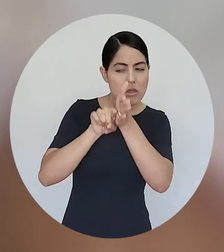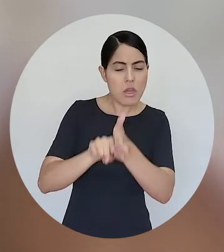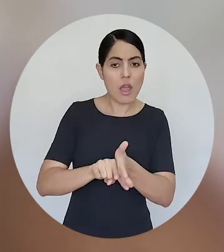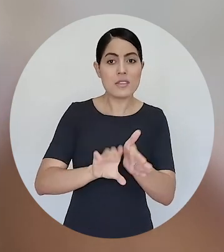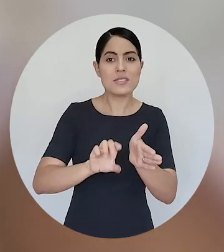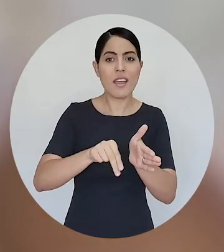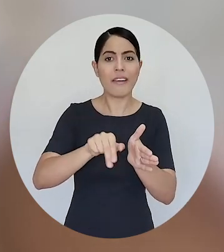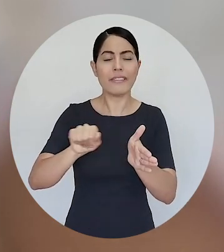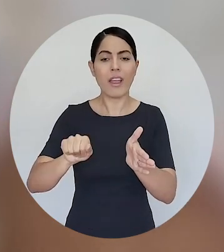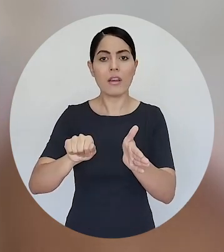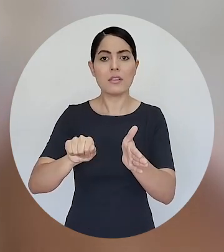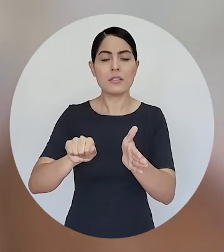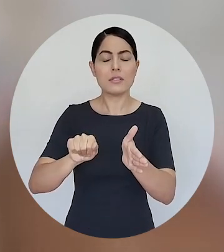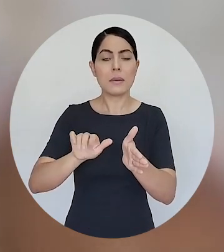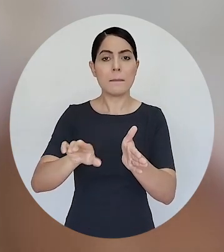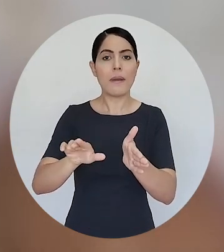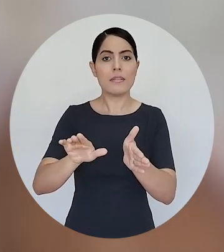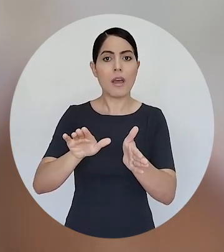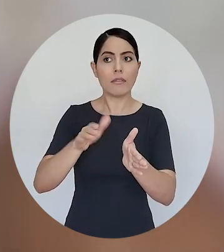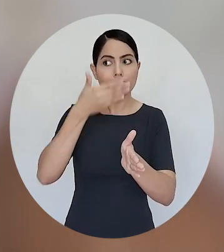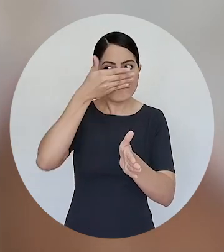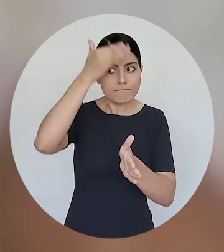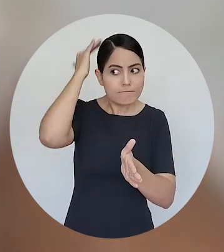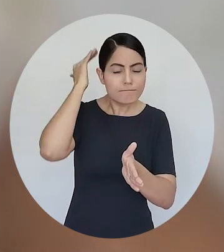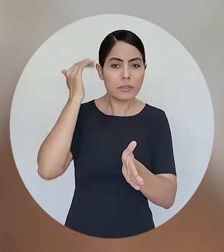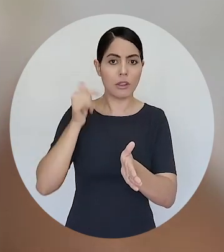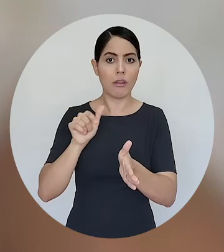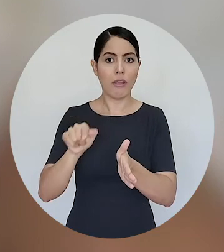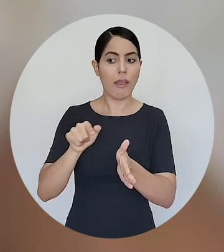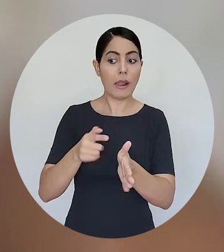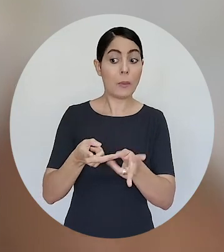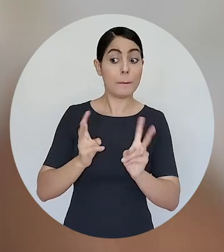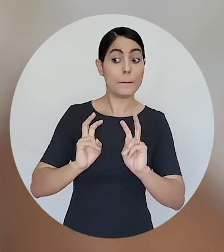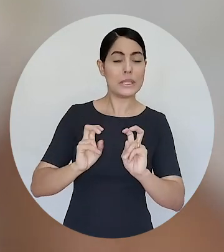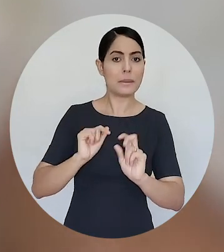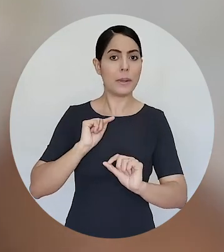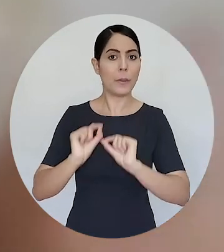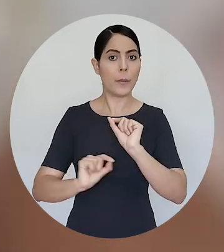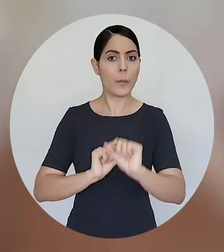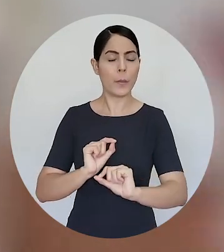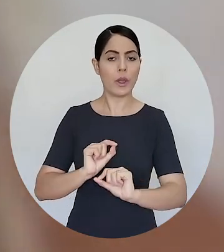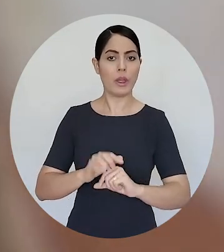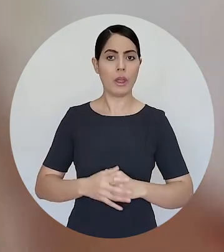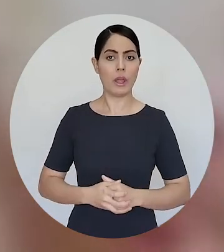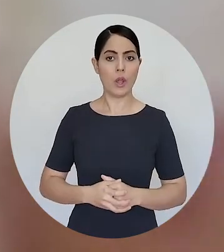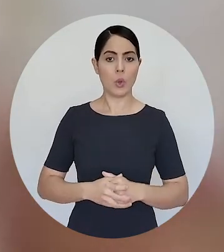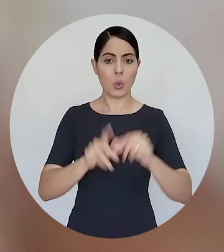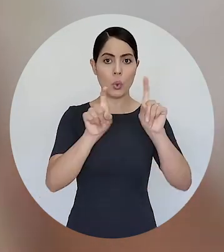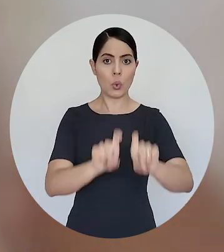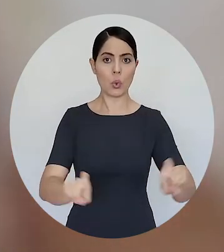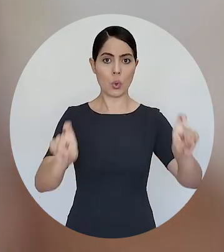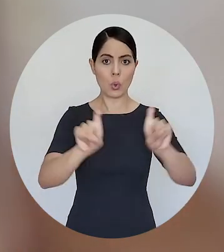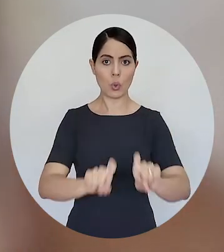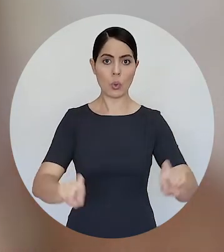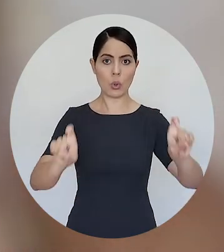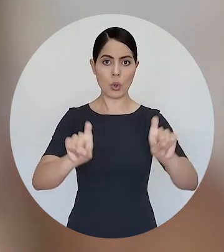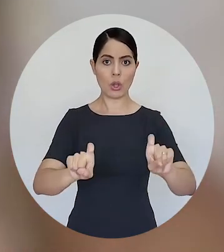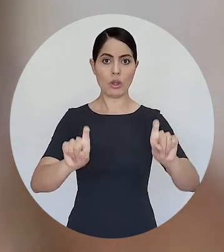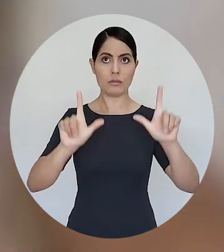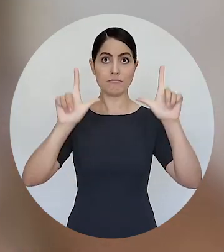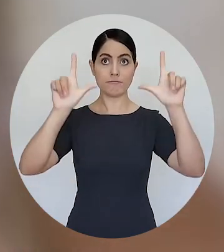foi verificar no site do CNA, só que ela não deu por conta que